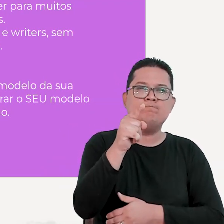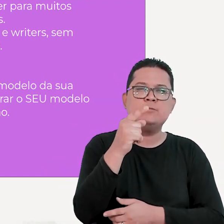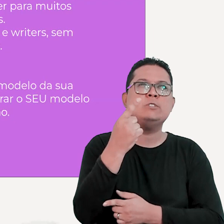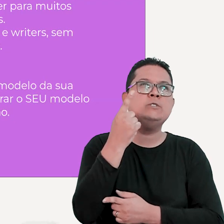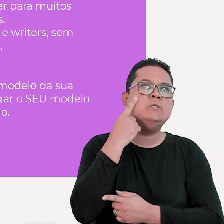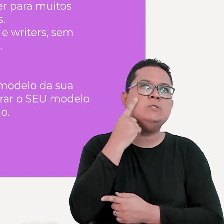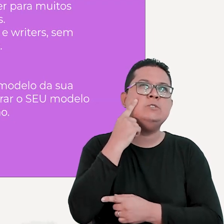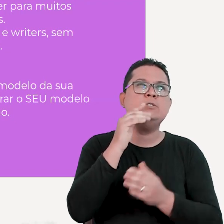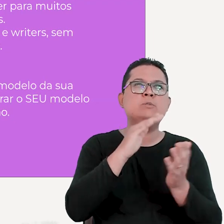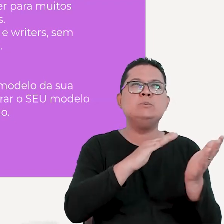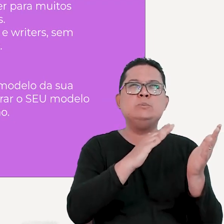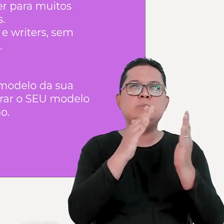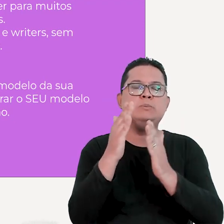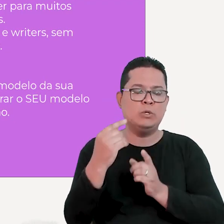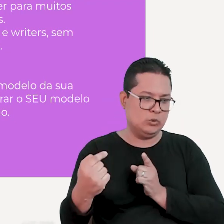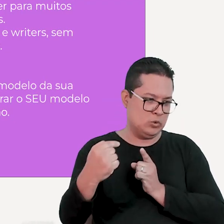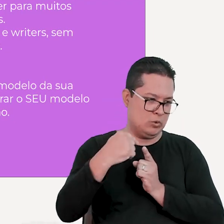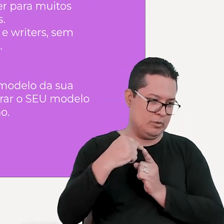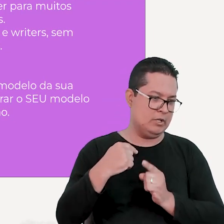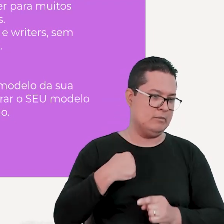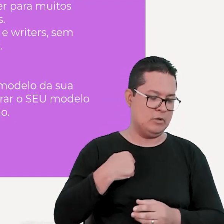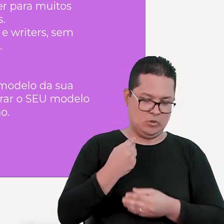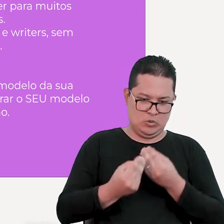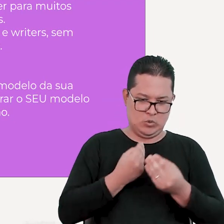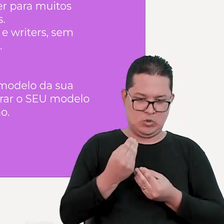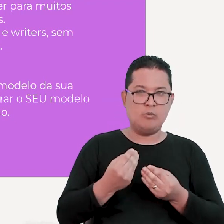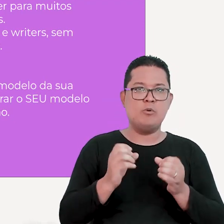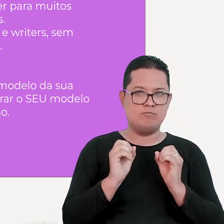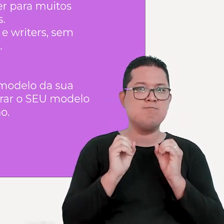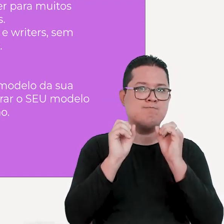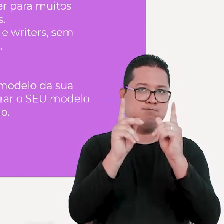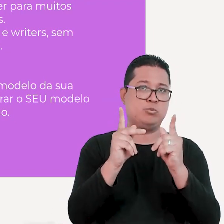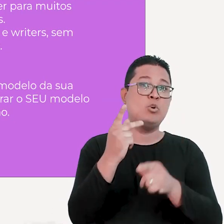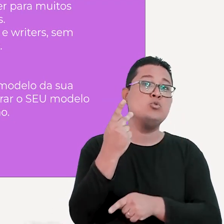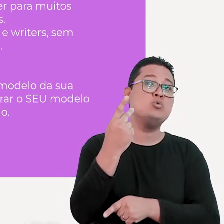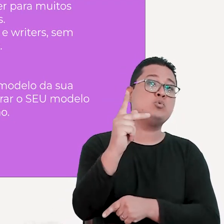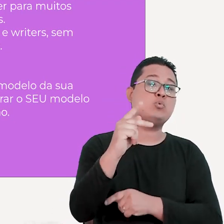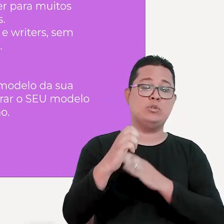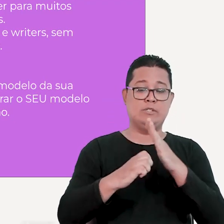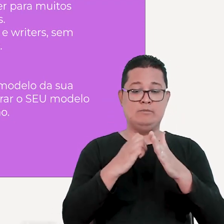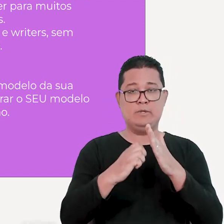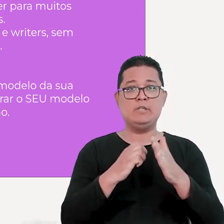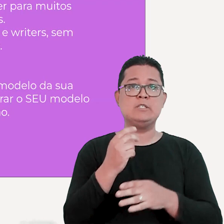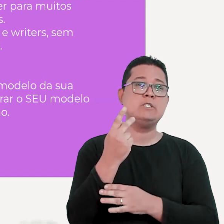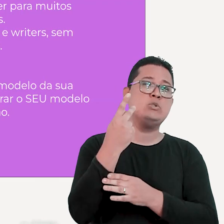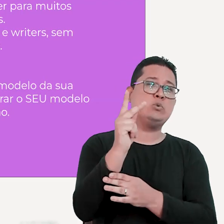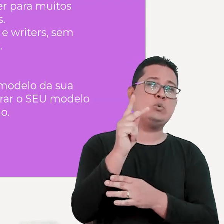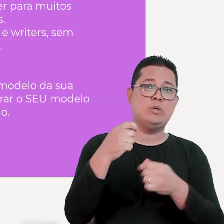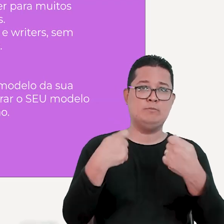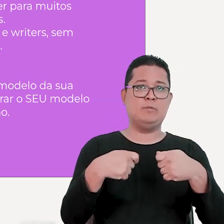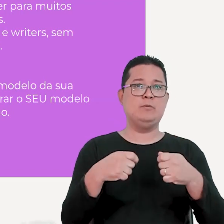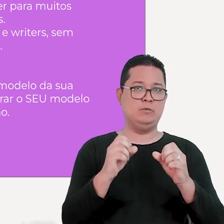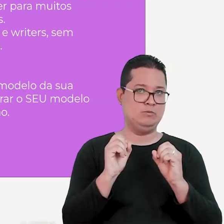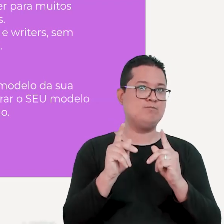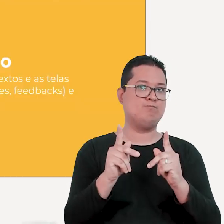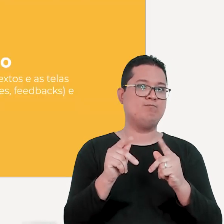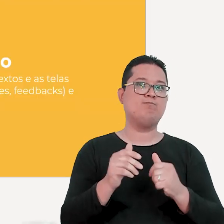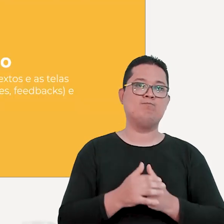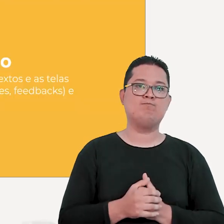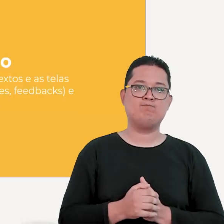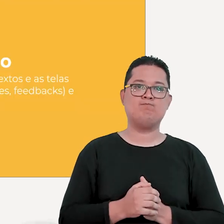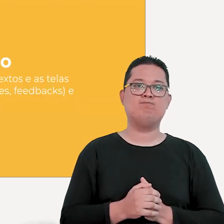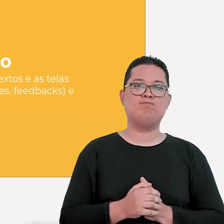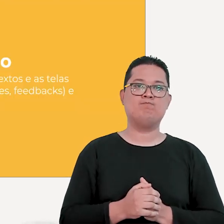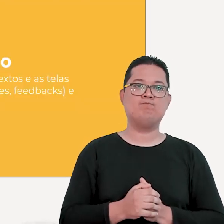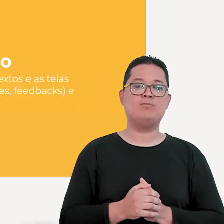e estruturar de acordo com a sua realidade, de acordo com a sua empresa e com as suas necessidades, é claro.